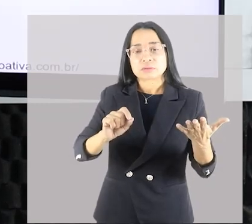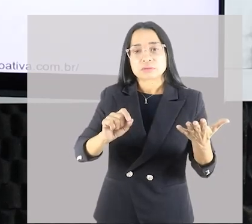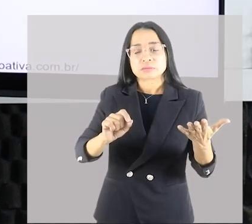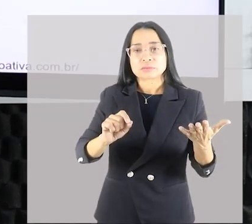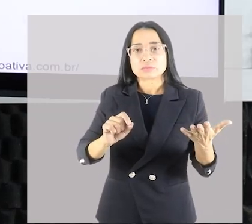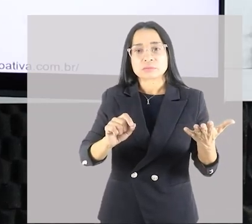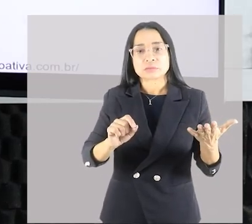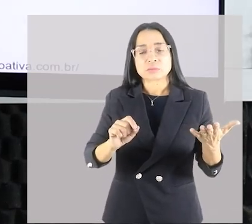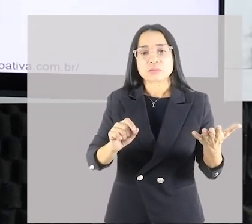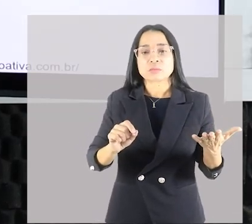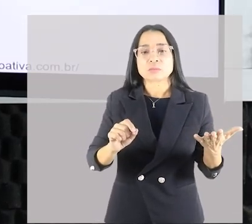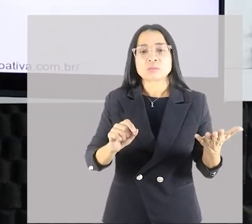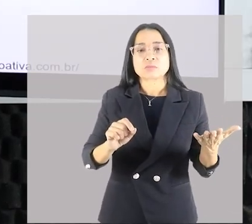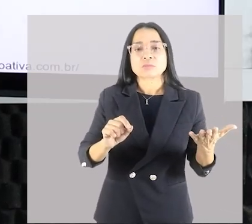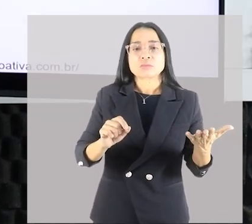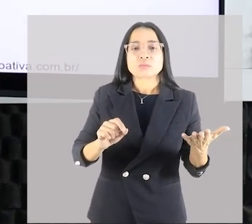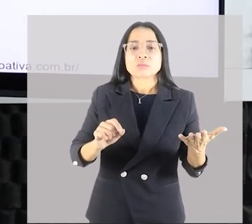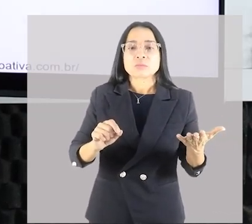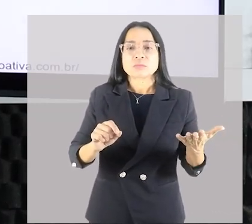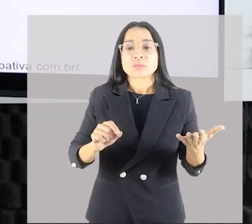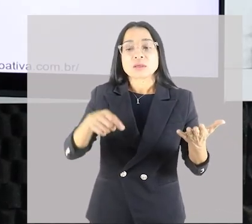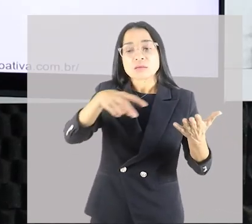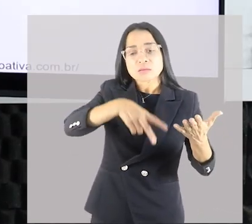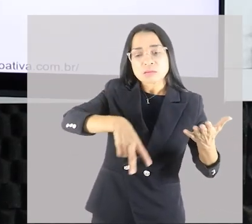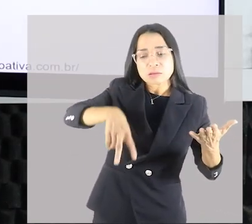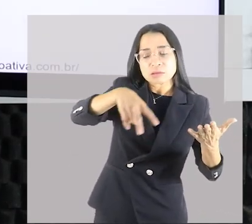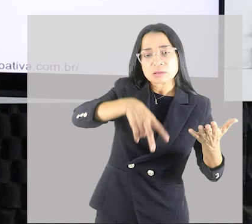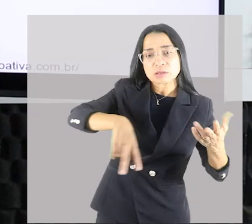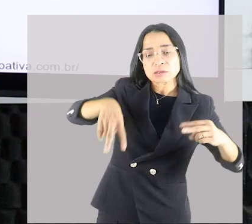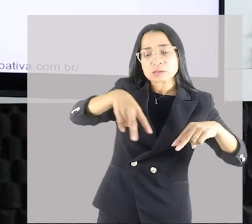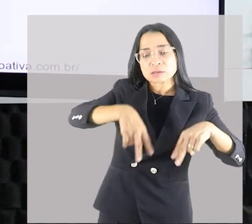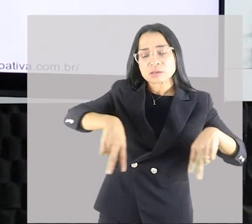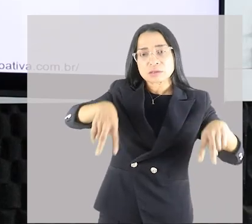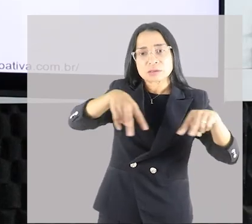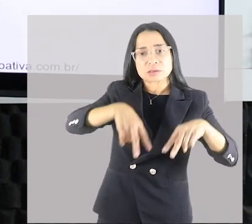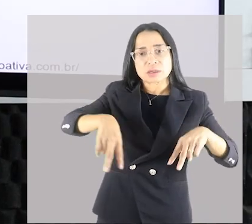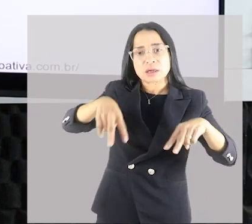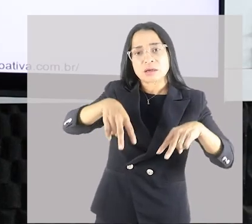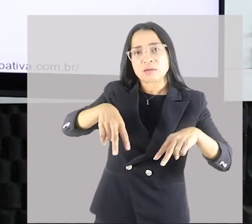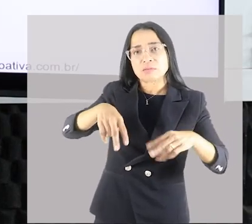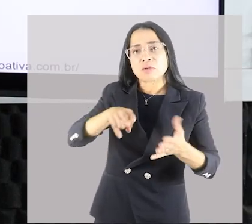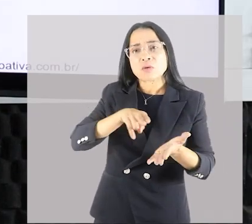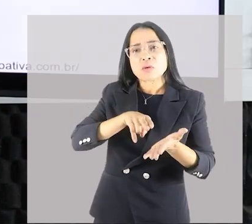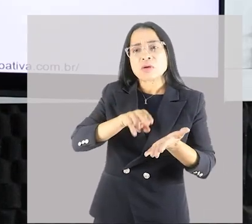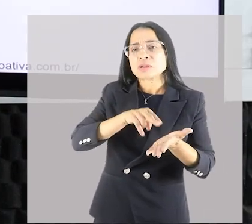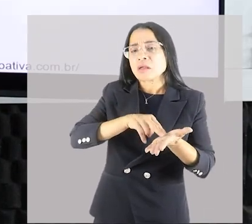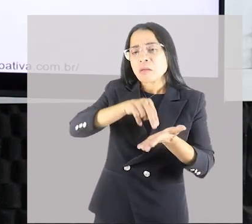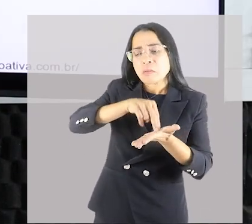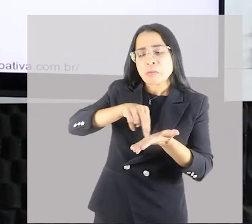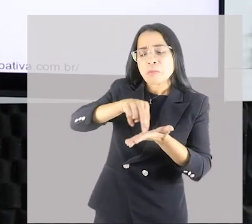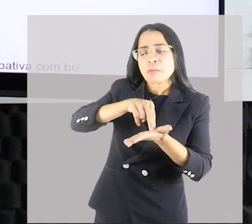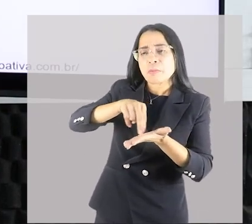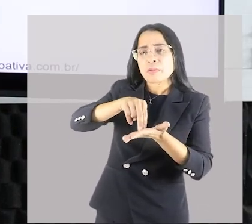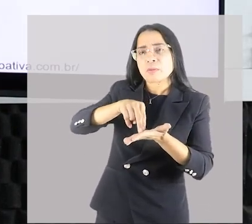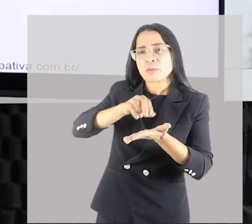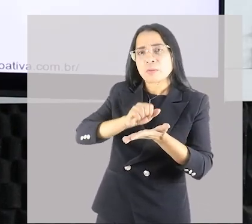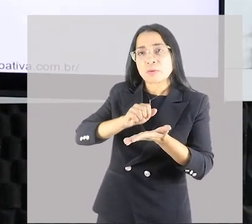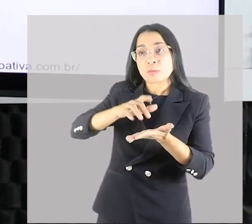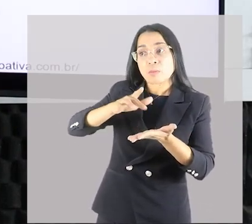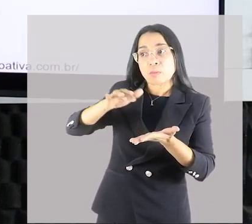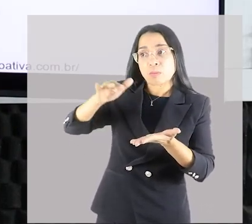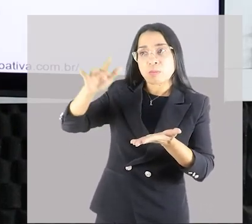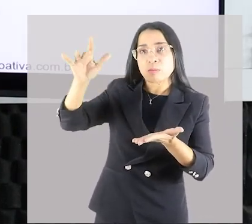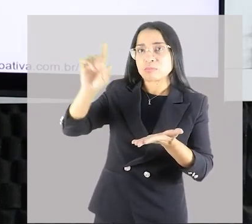participantes, na verdade, dessas festas, eles deviam dançar com os pés sempre arrastando para não levantar poeira.